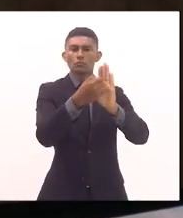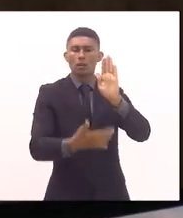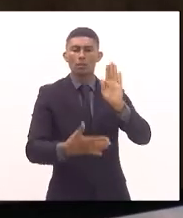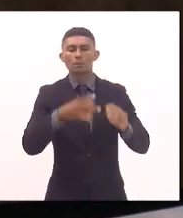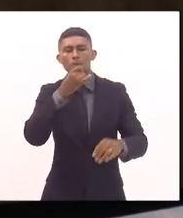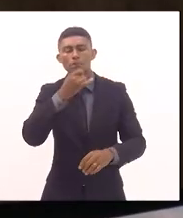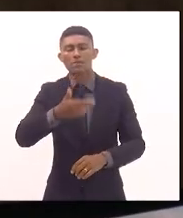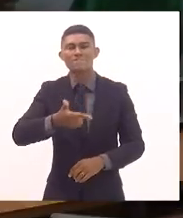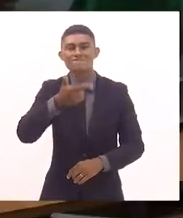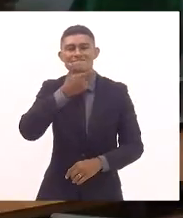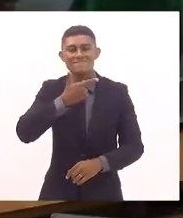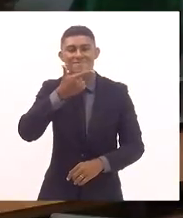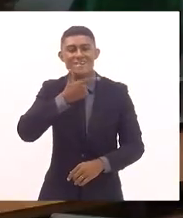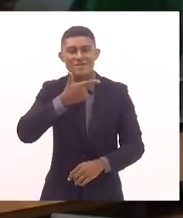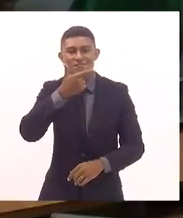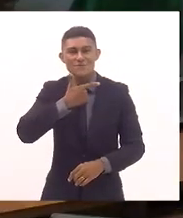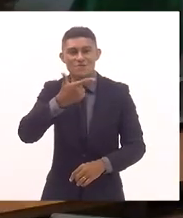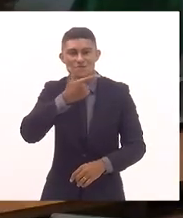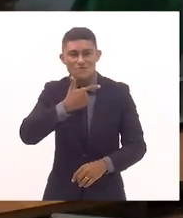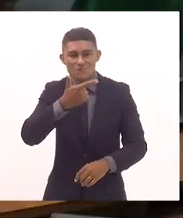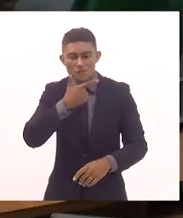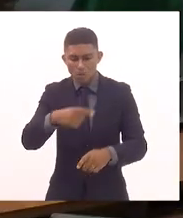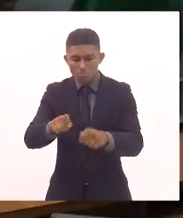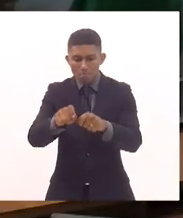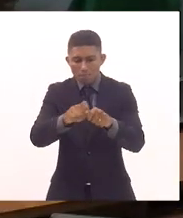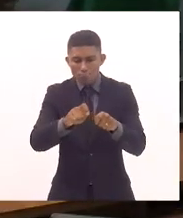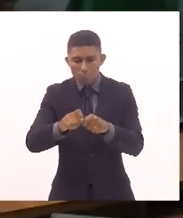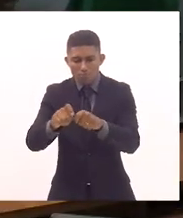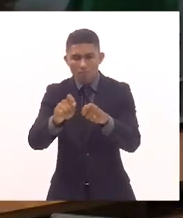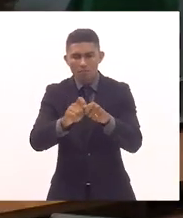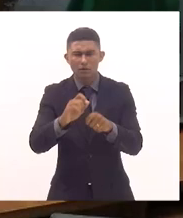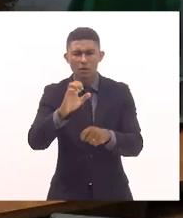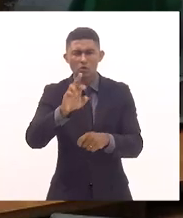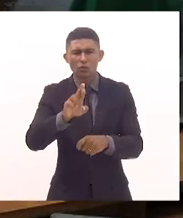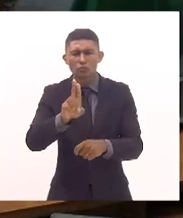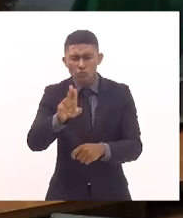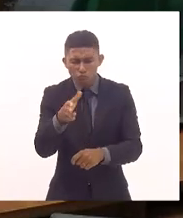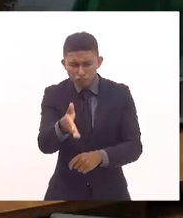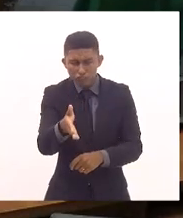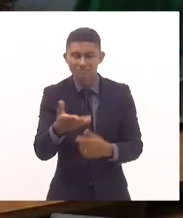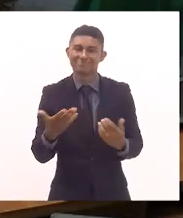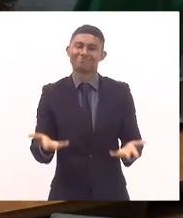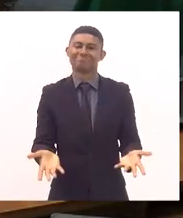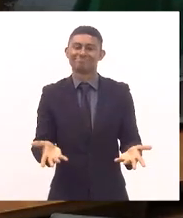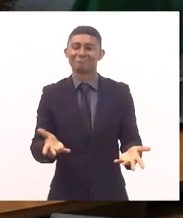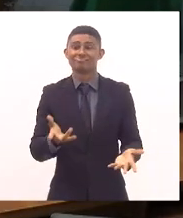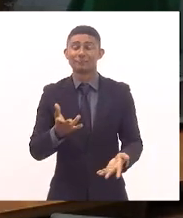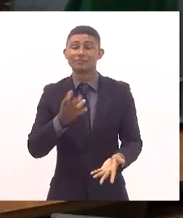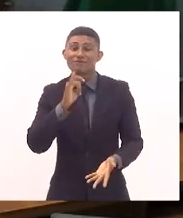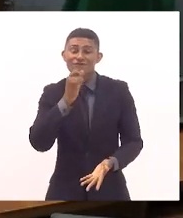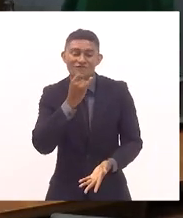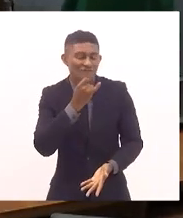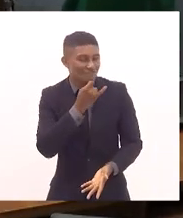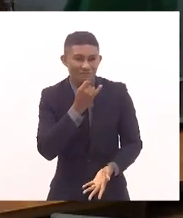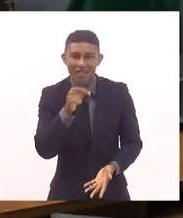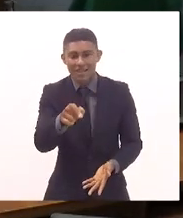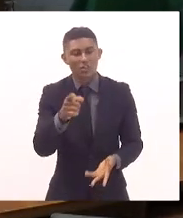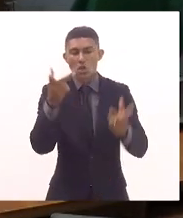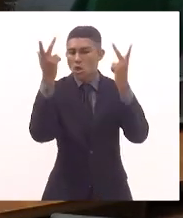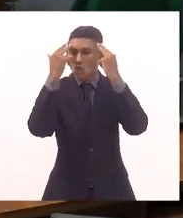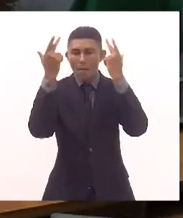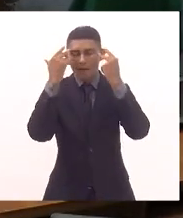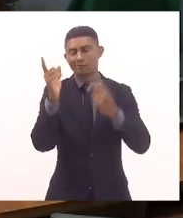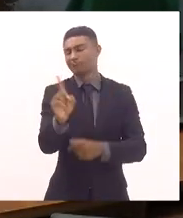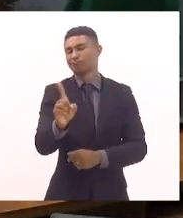queijo artesanal cru, que nós não podemos, infelizmente, normatizar, porque